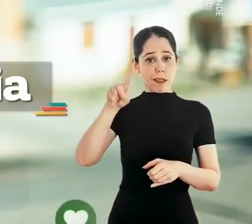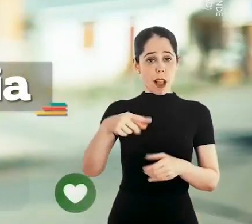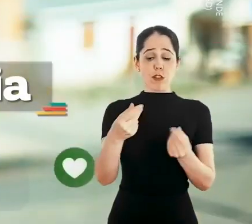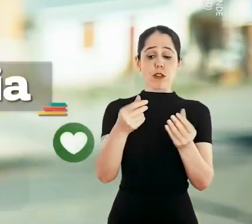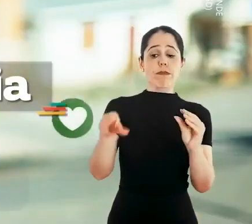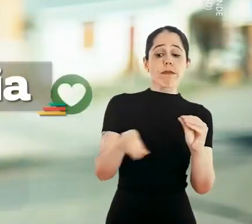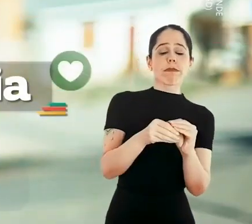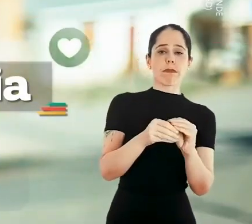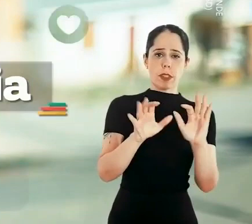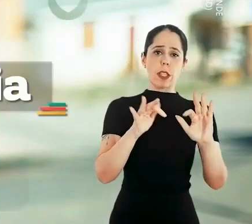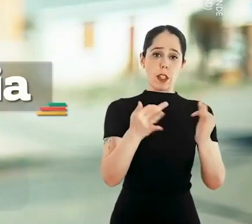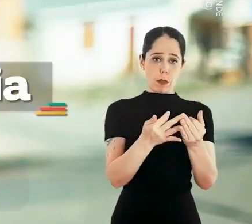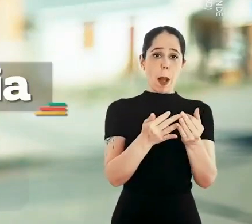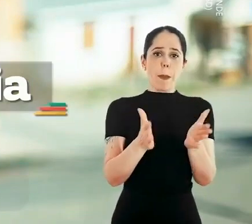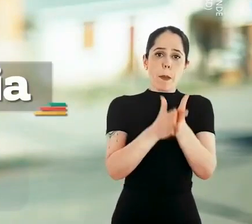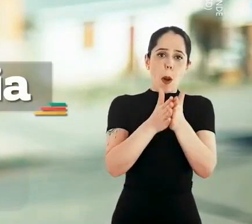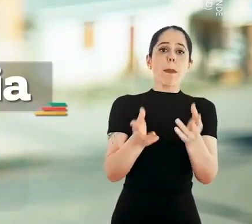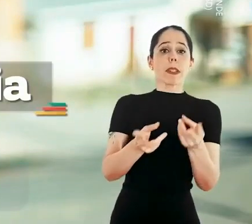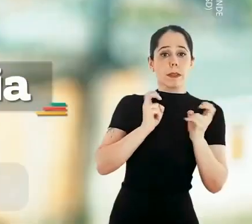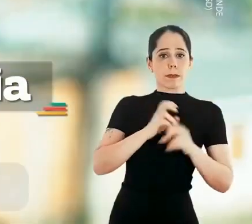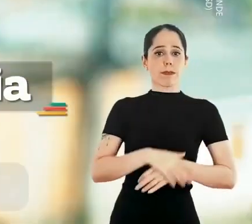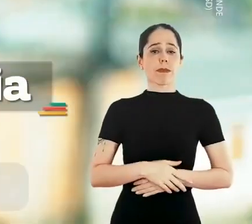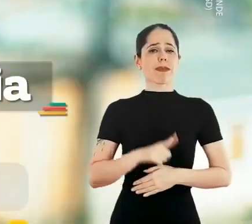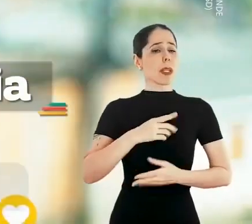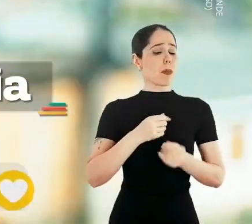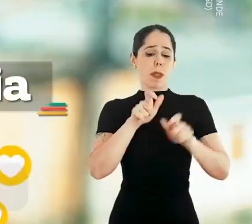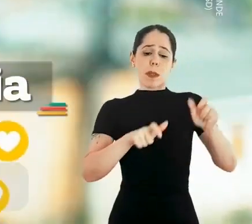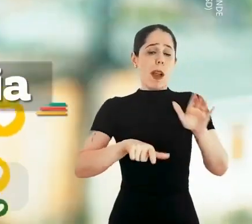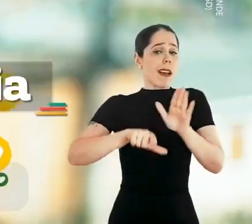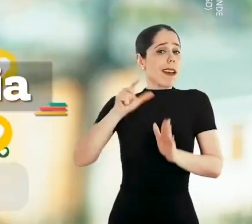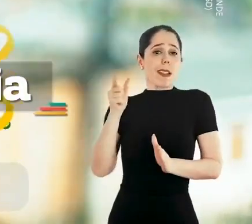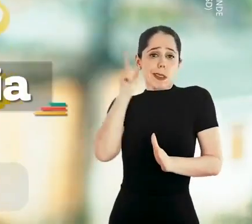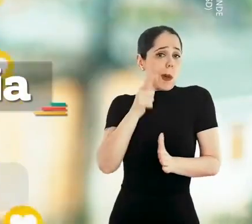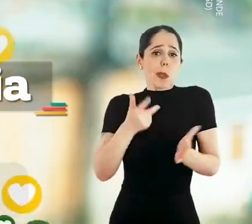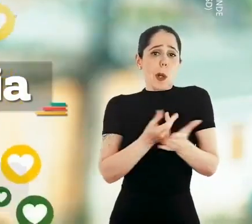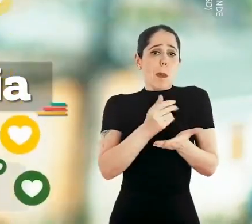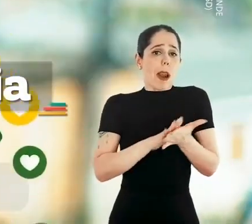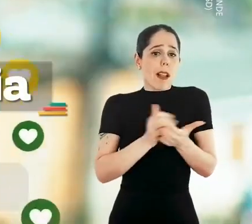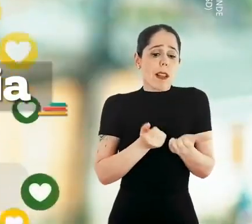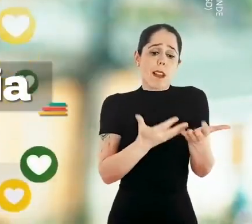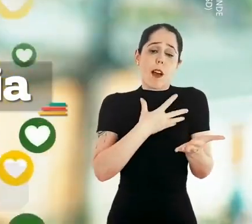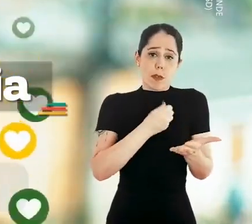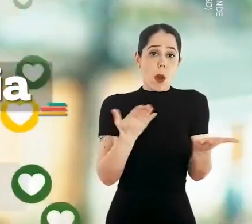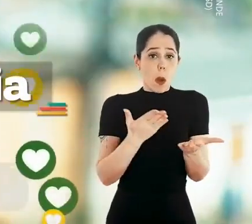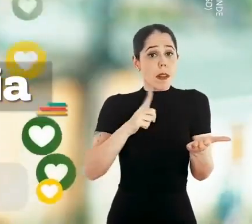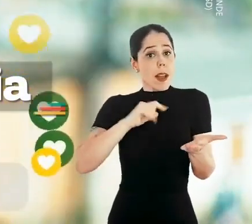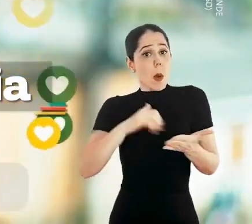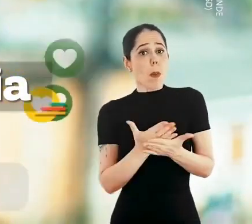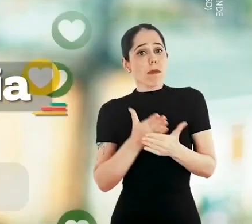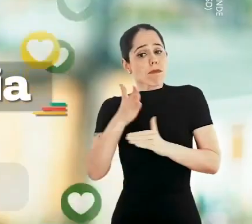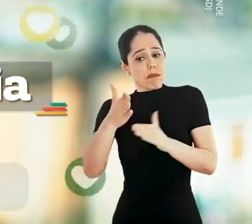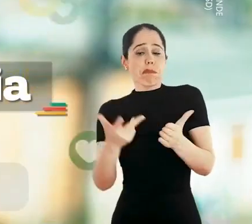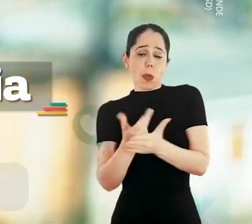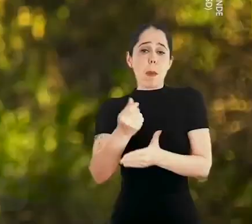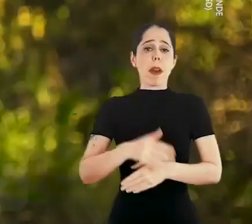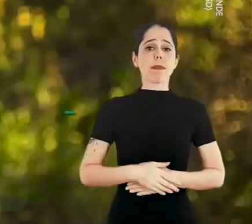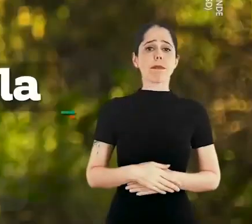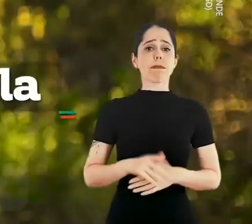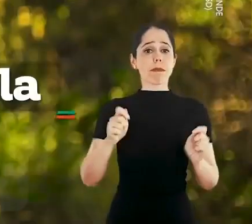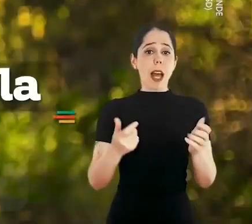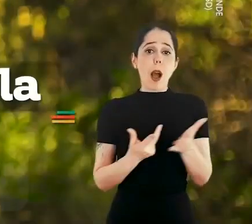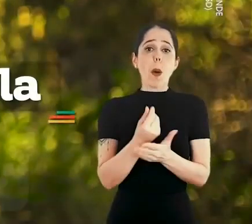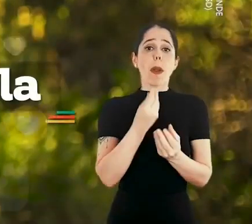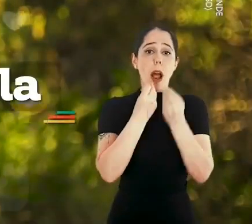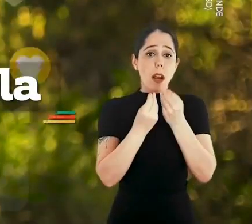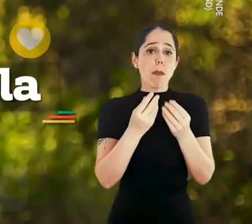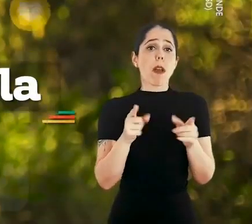é uma renda extra que está vindo para as famílias de baixa renda. Tem muita gente que não conseguia comprar alguma coisinha ali para os filhos, agora vai ter a oportunidade de ir lá comprar. Deu para